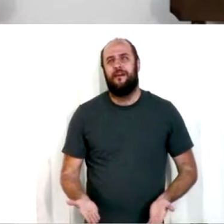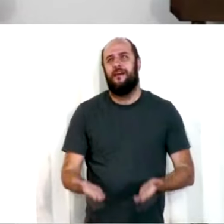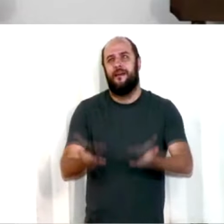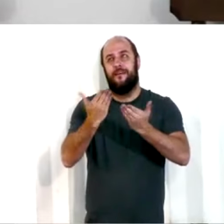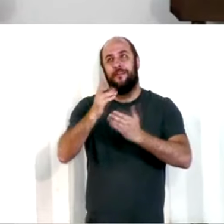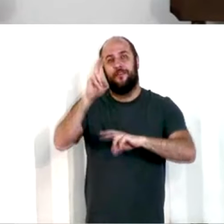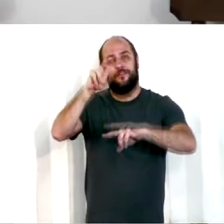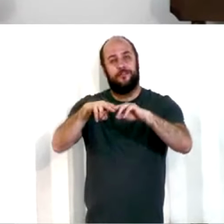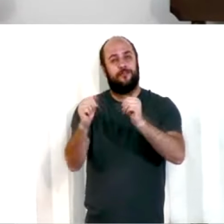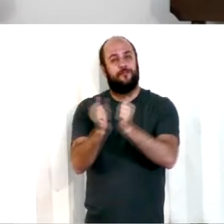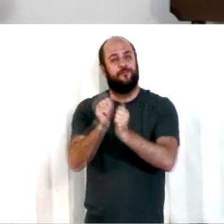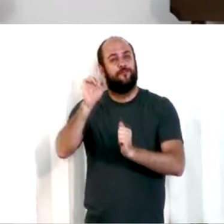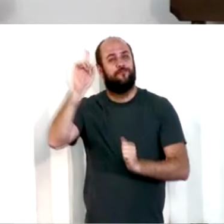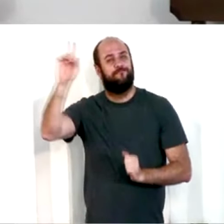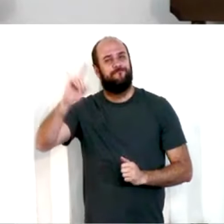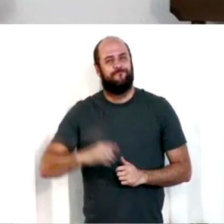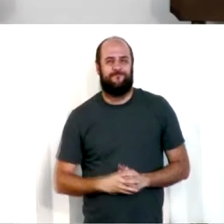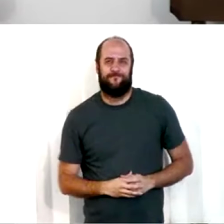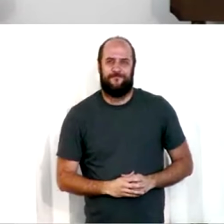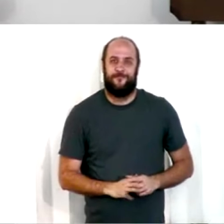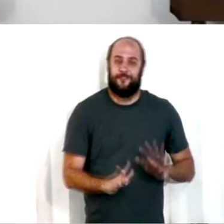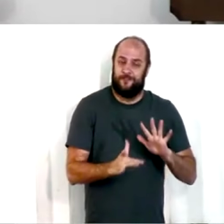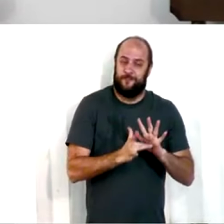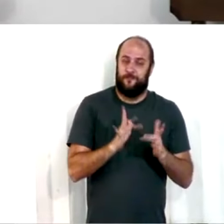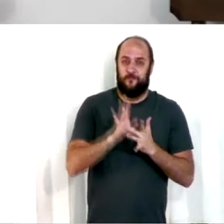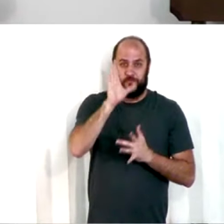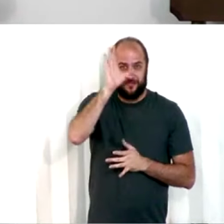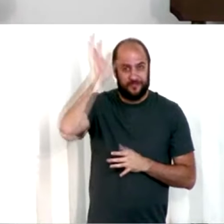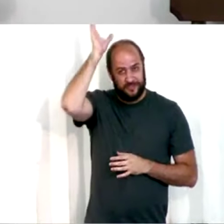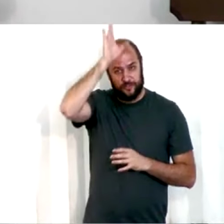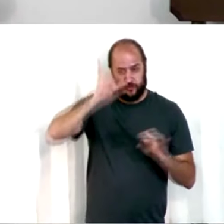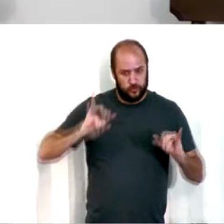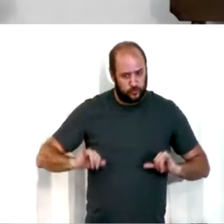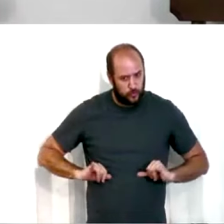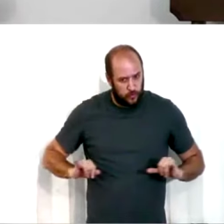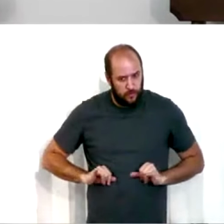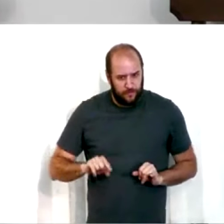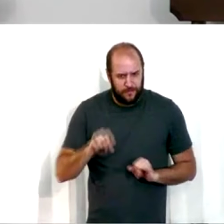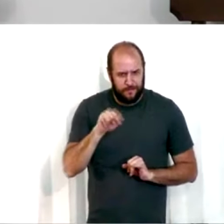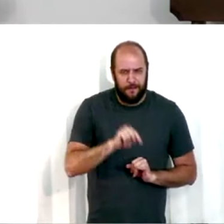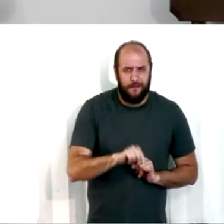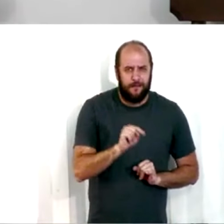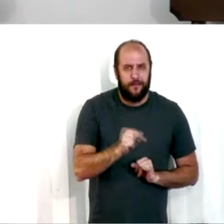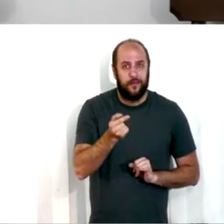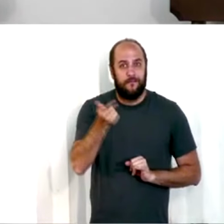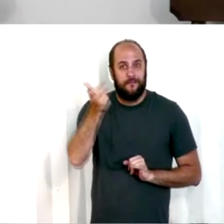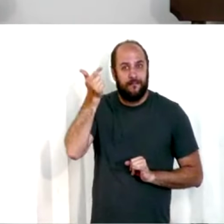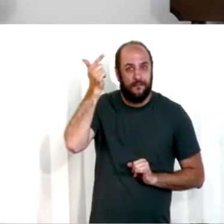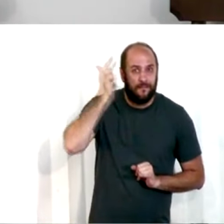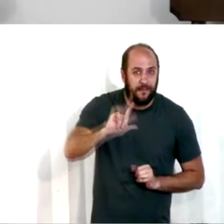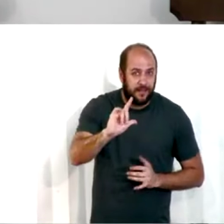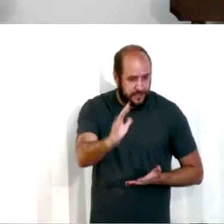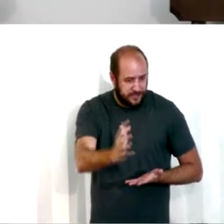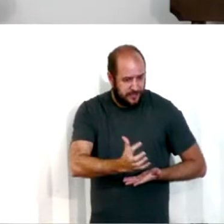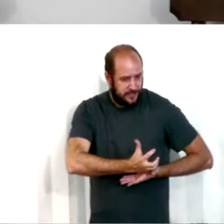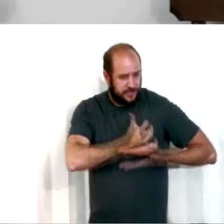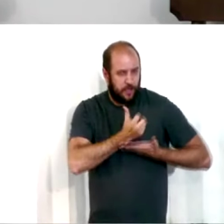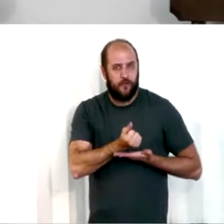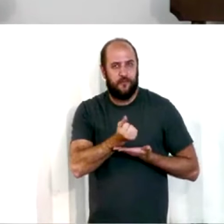Deus Pai. É o Cristo que sofreu nesta terra para conquistar salvação